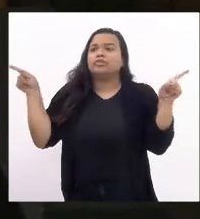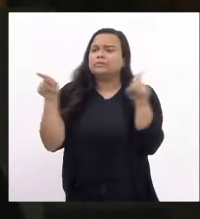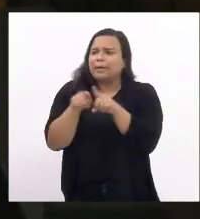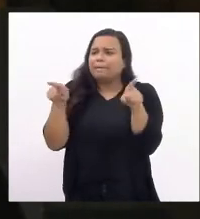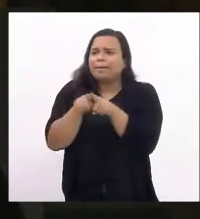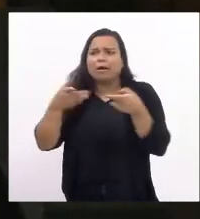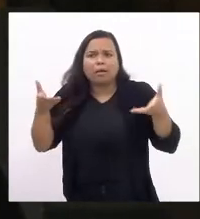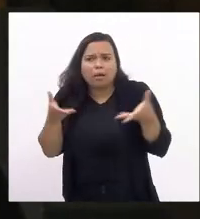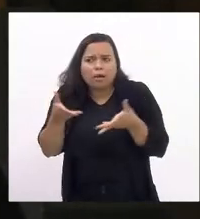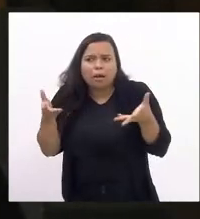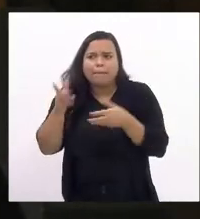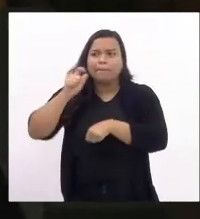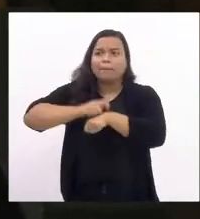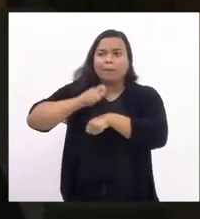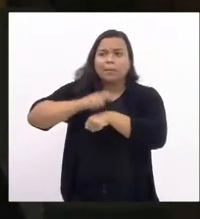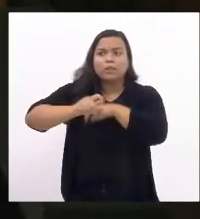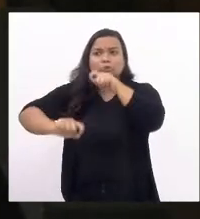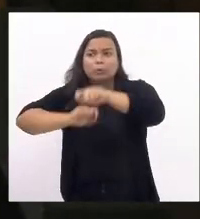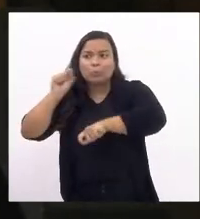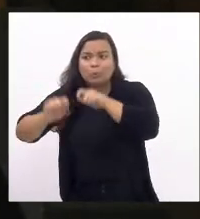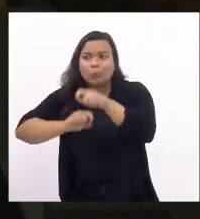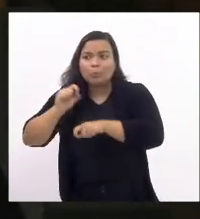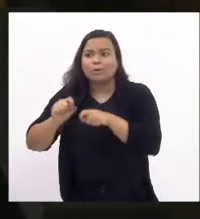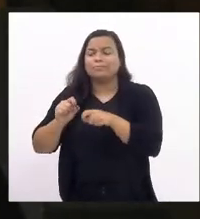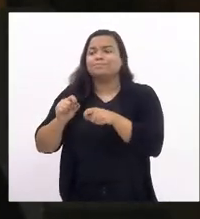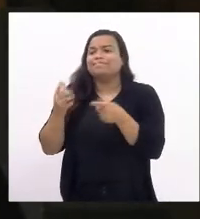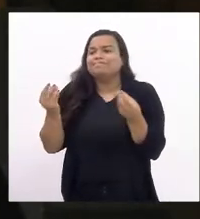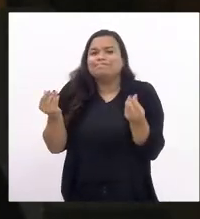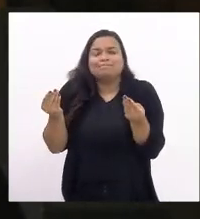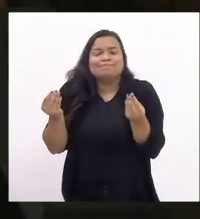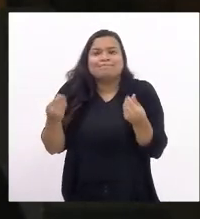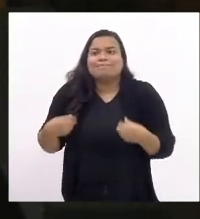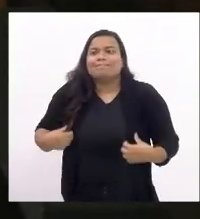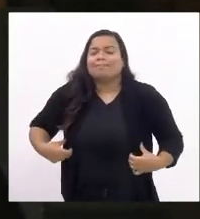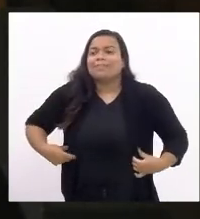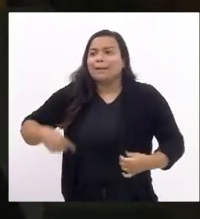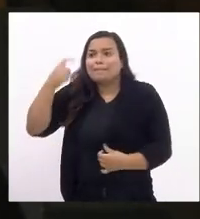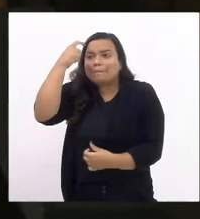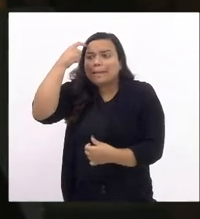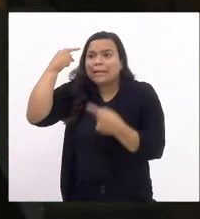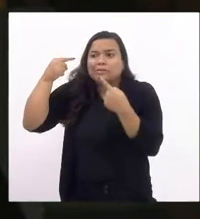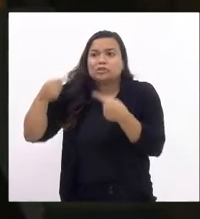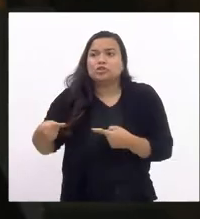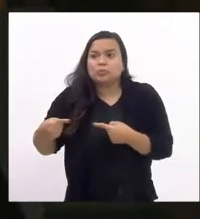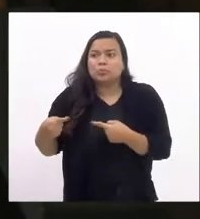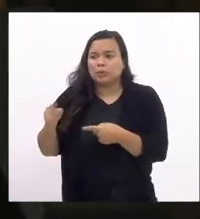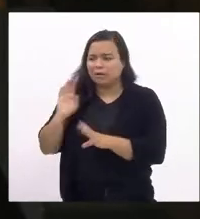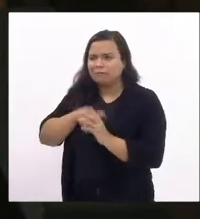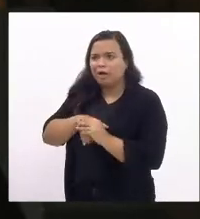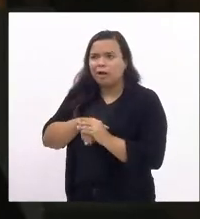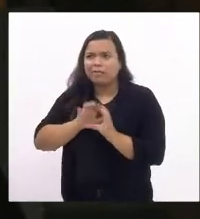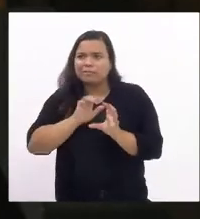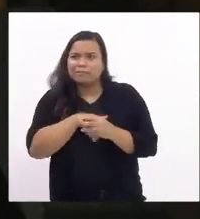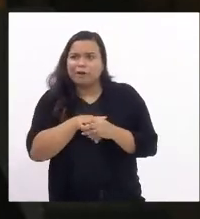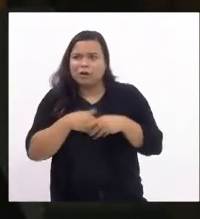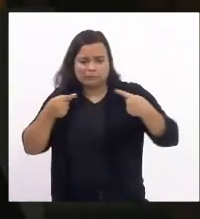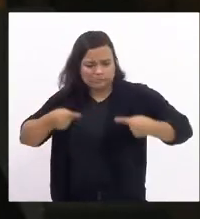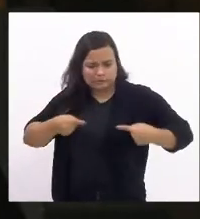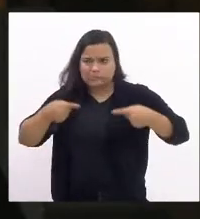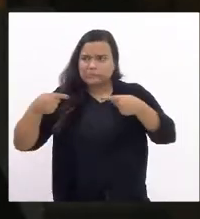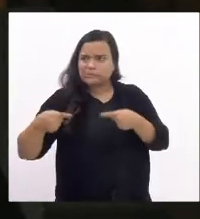momento, não há que se ter disputas eleitorais,